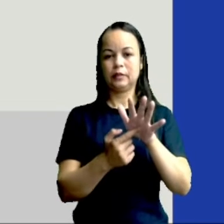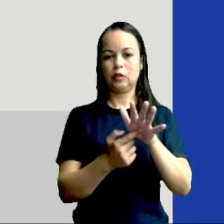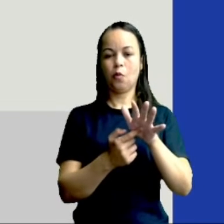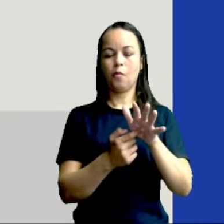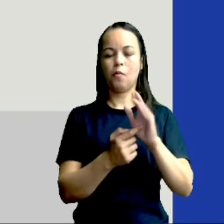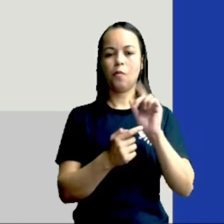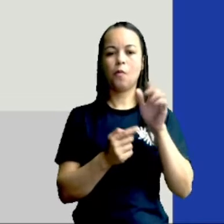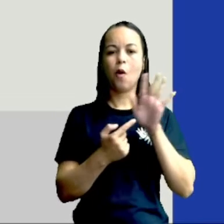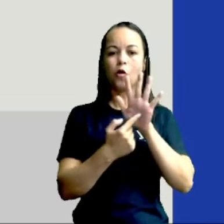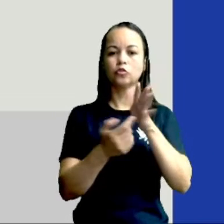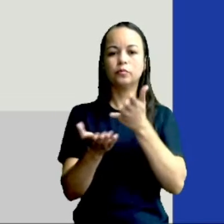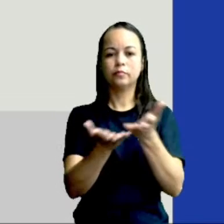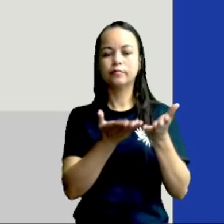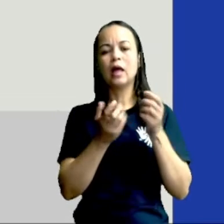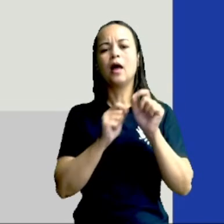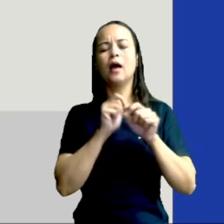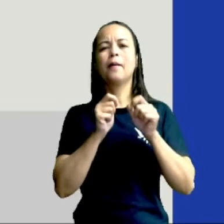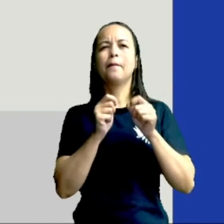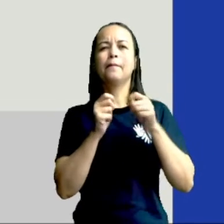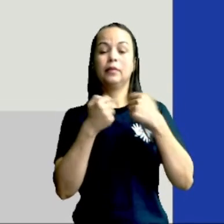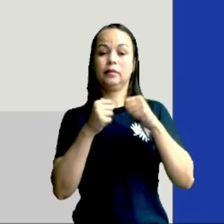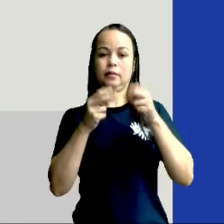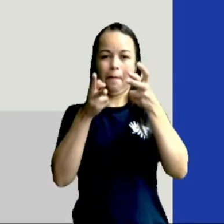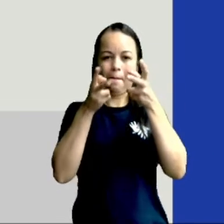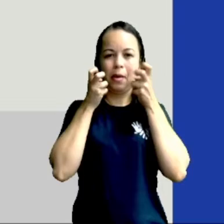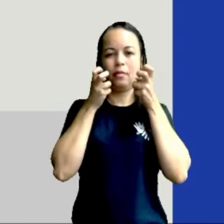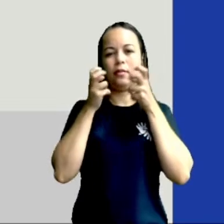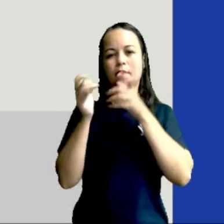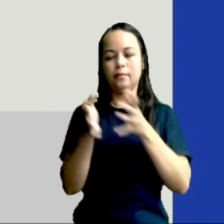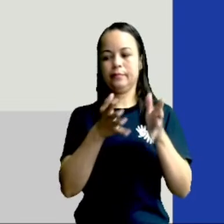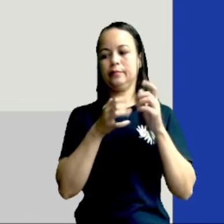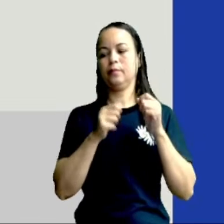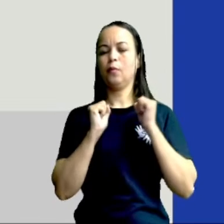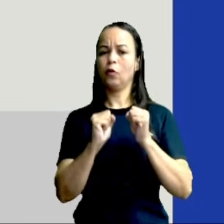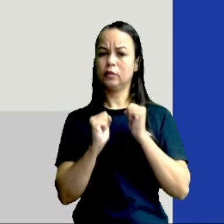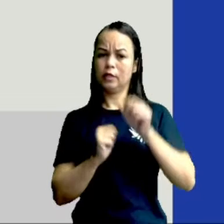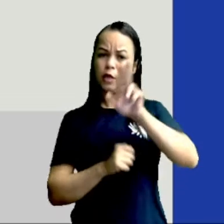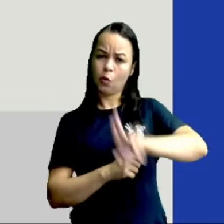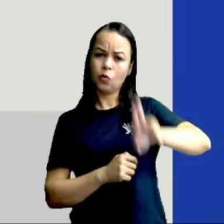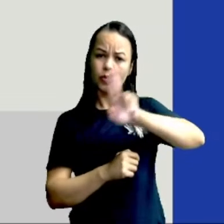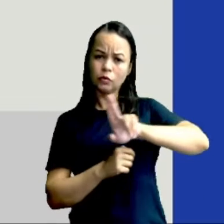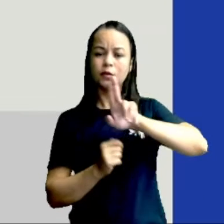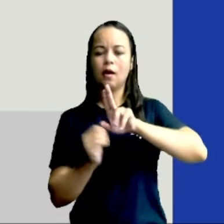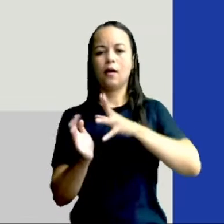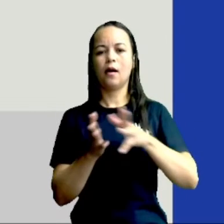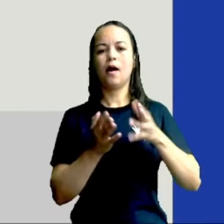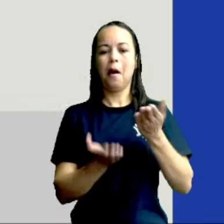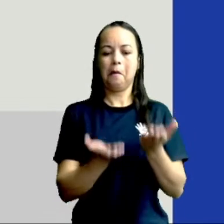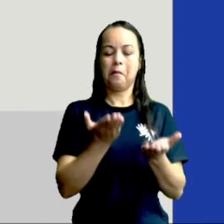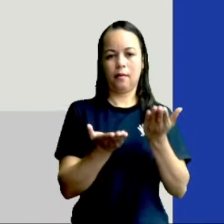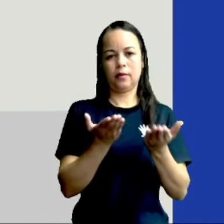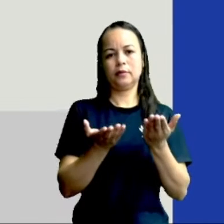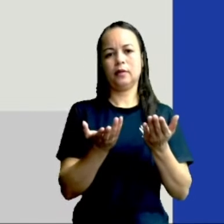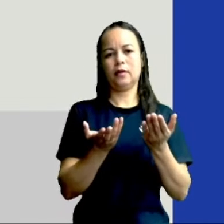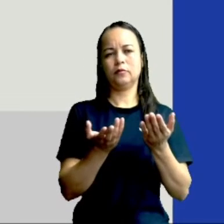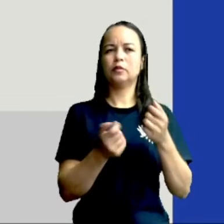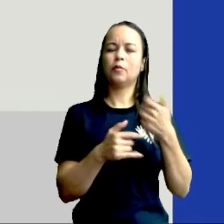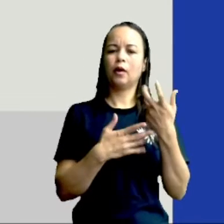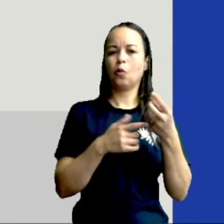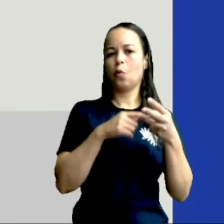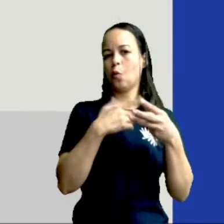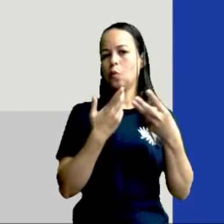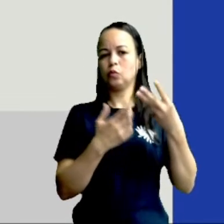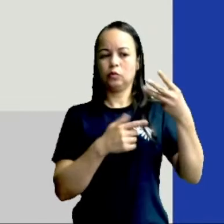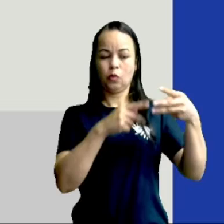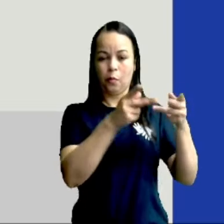seguida, né, a gente precisa perceber que eu poderia estar usando a balança. Vamos supor que o 3 é um peso de 3